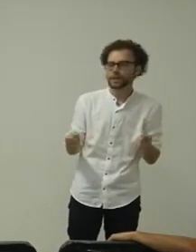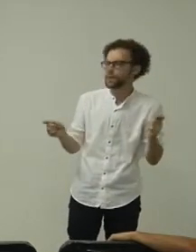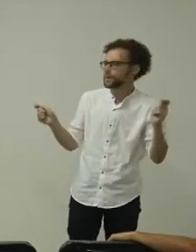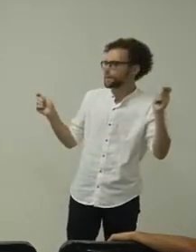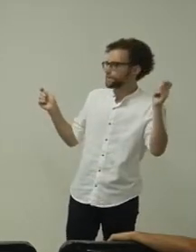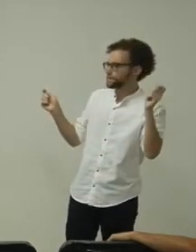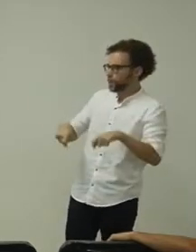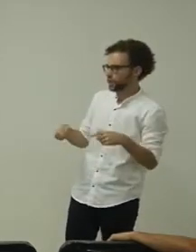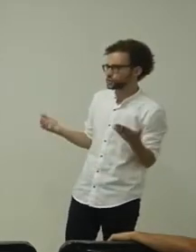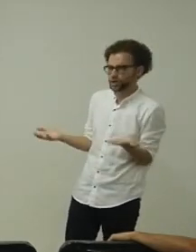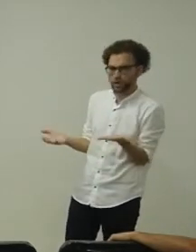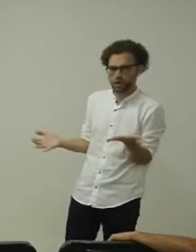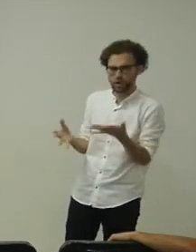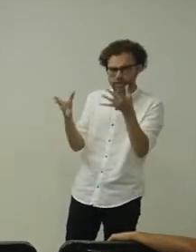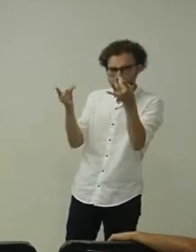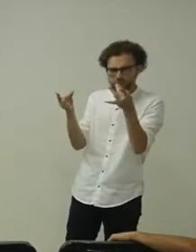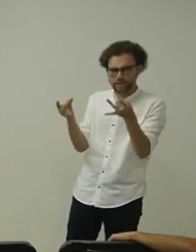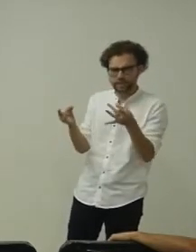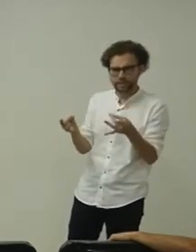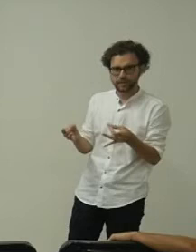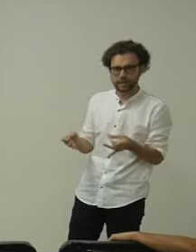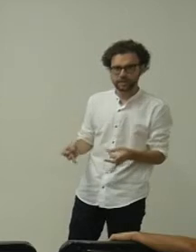possível fazê-la nesse momento?